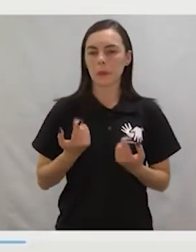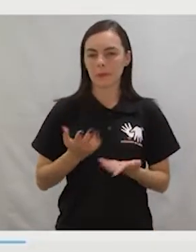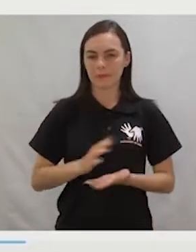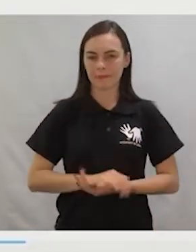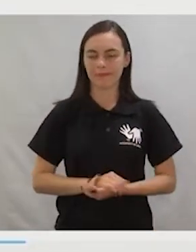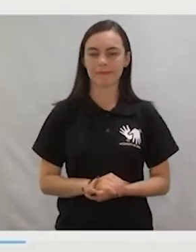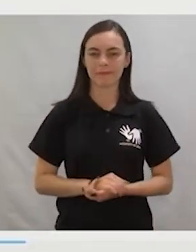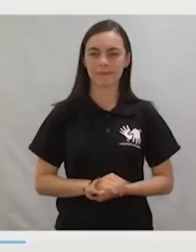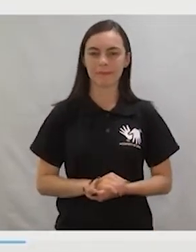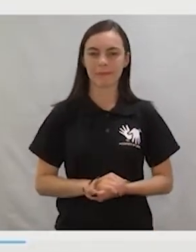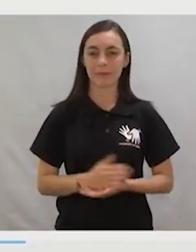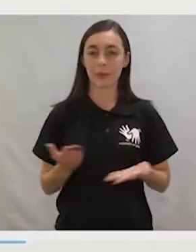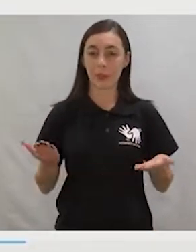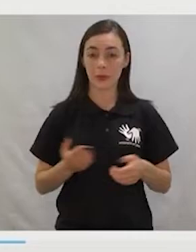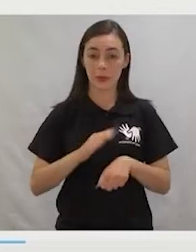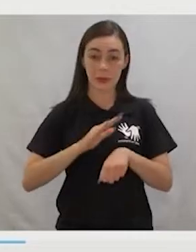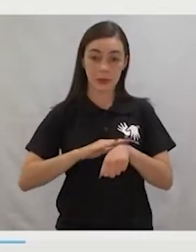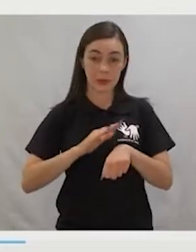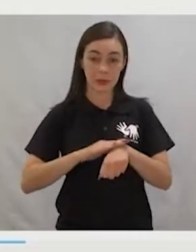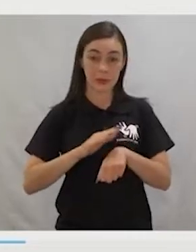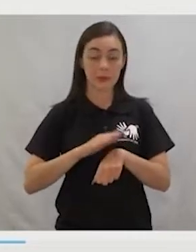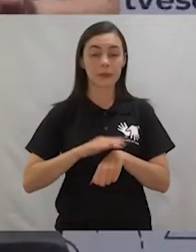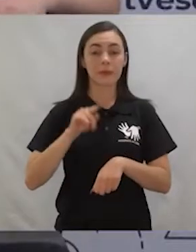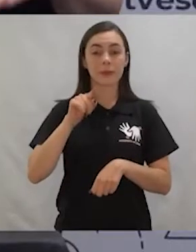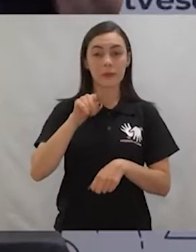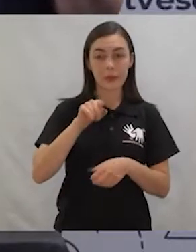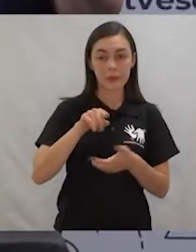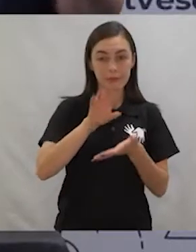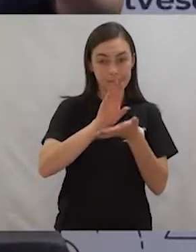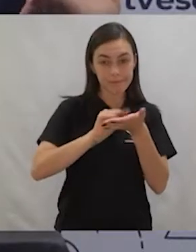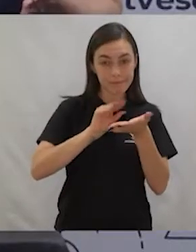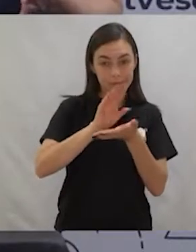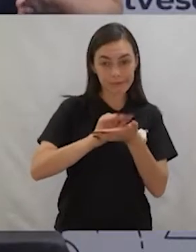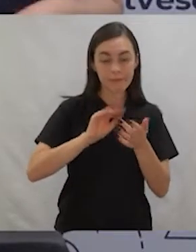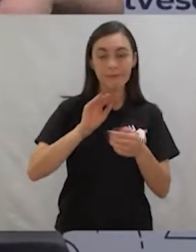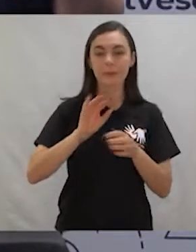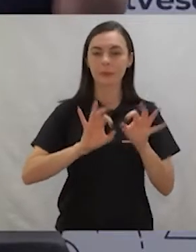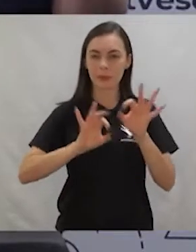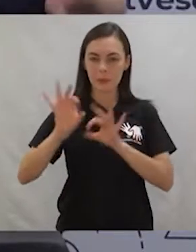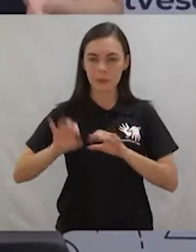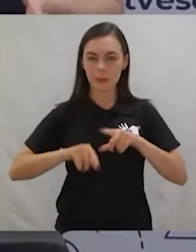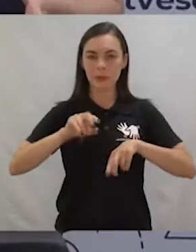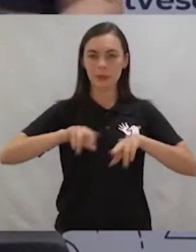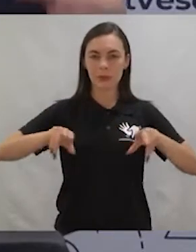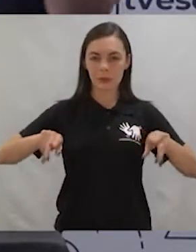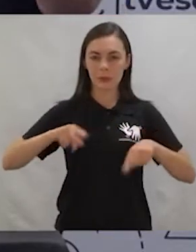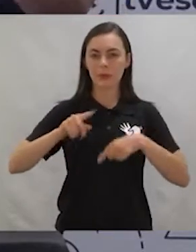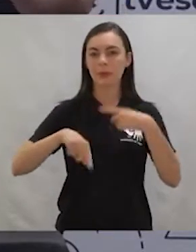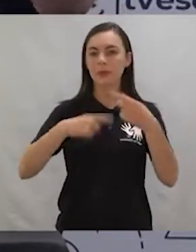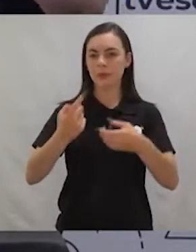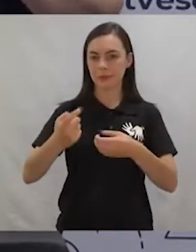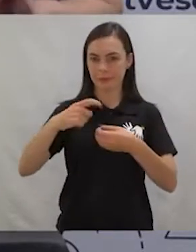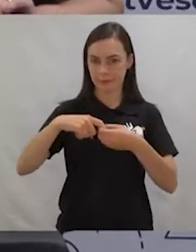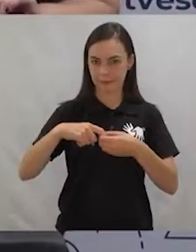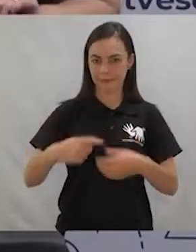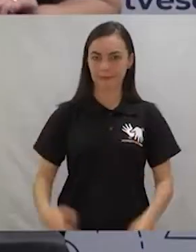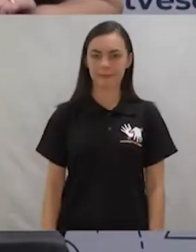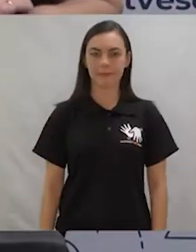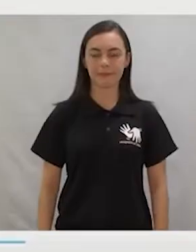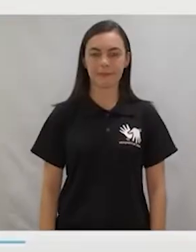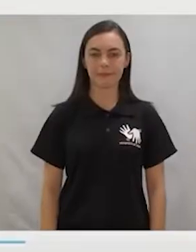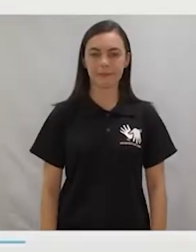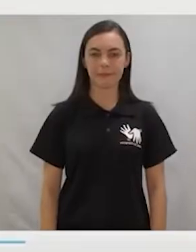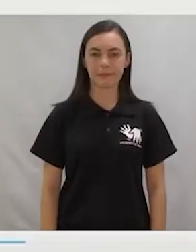fazendo esse registro, tá? Então a gente vai dar uns minutinhos para vocês fazerem o primeiro registro e organizar o material e logo voltamos aqui.